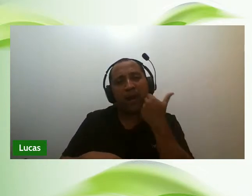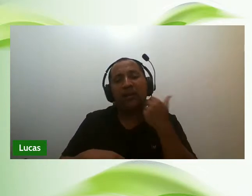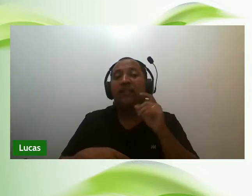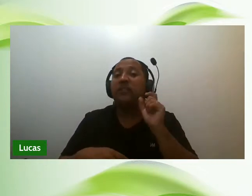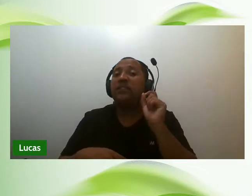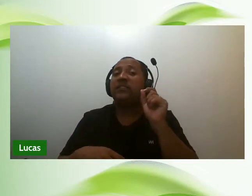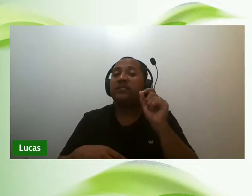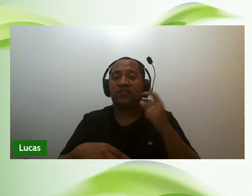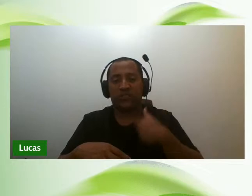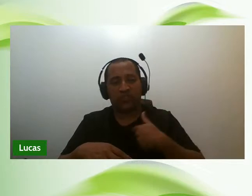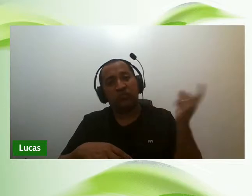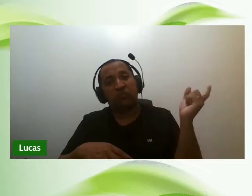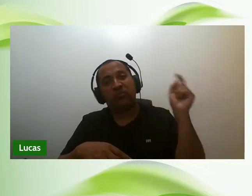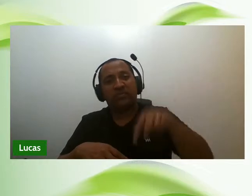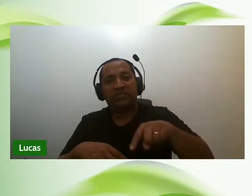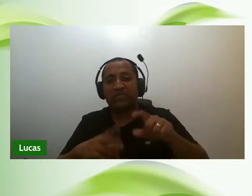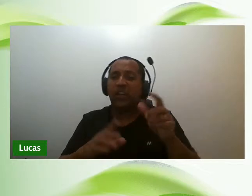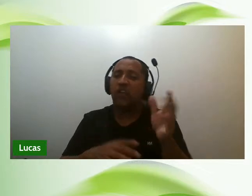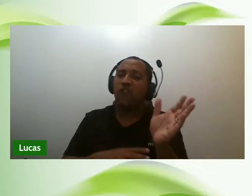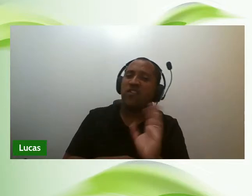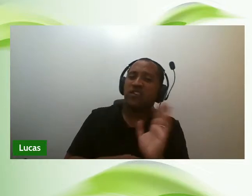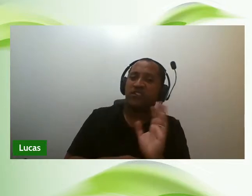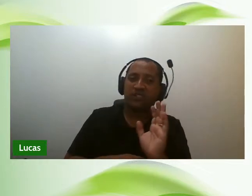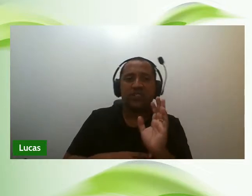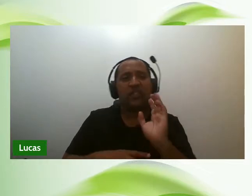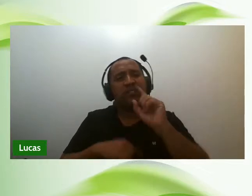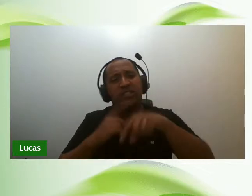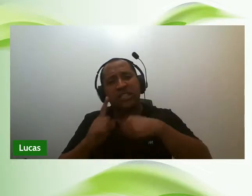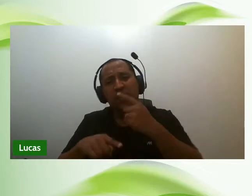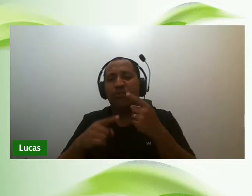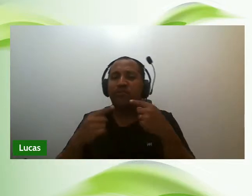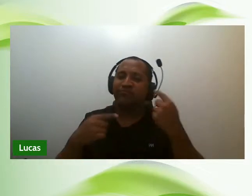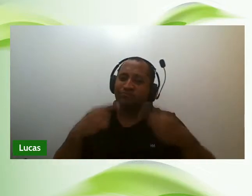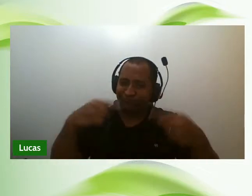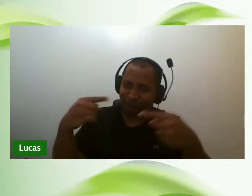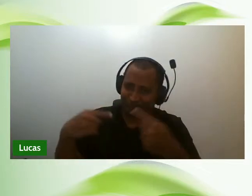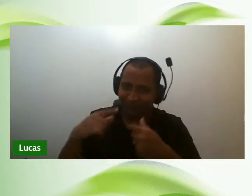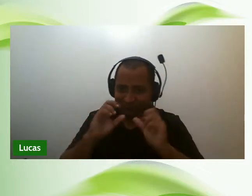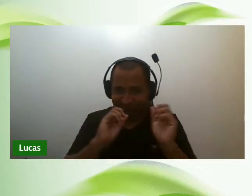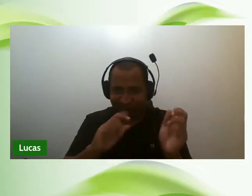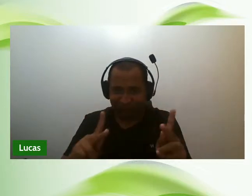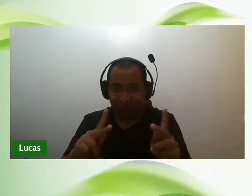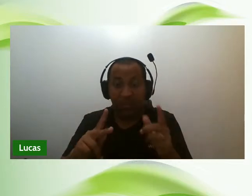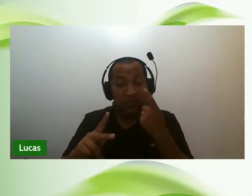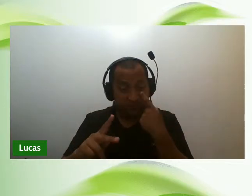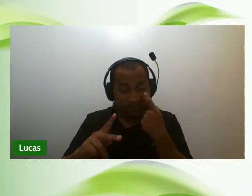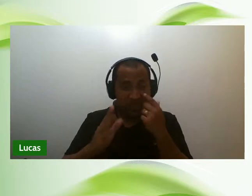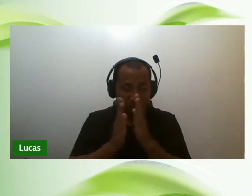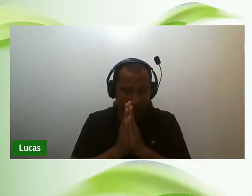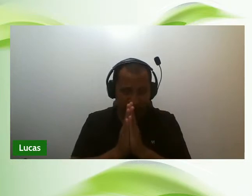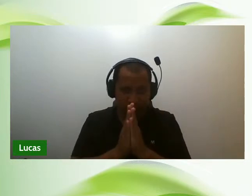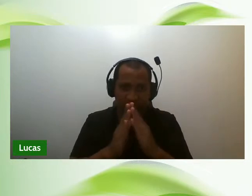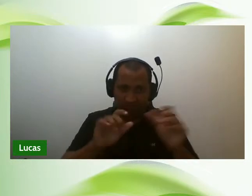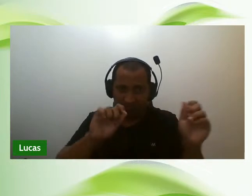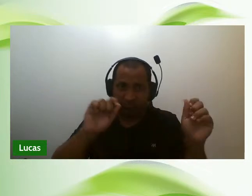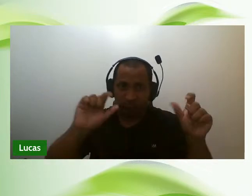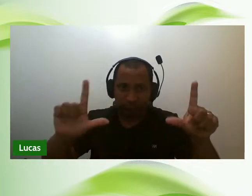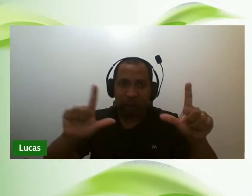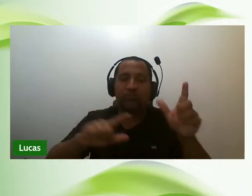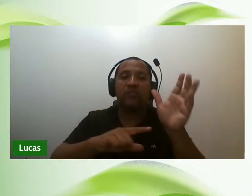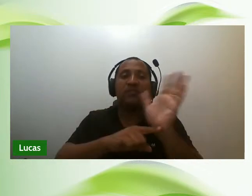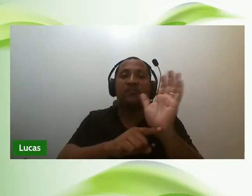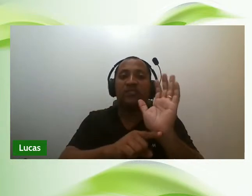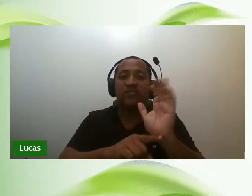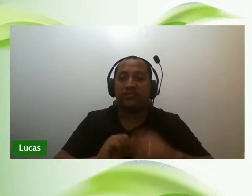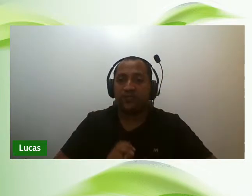O que nos traz esse pequeno vídeo e a gente vai discutindo ao longo do tempo. Então, se a gente puder, então, colocar esse